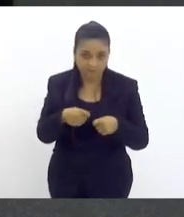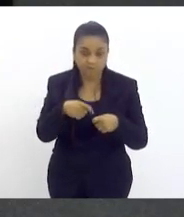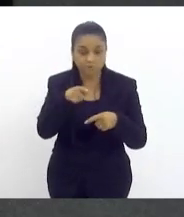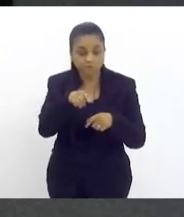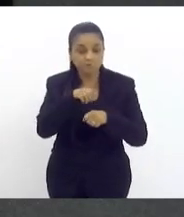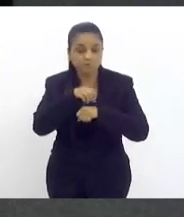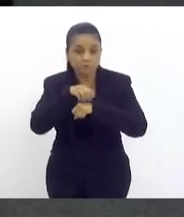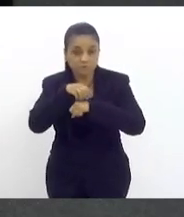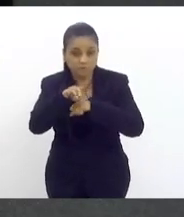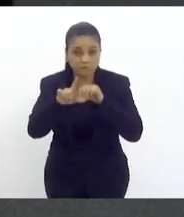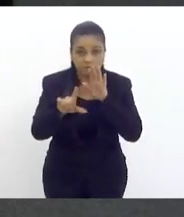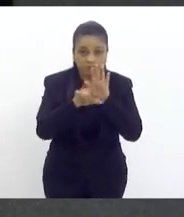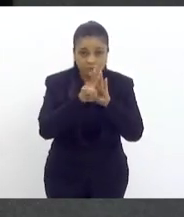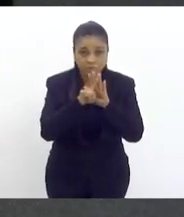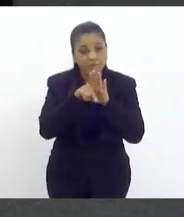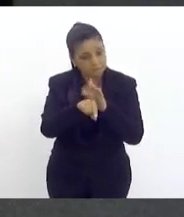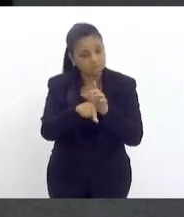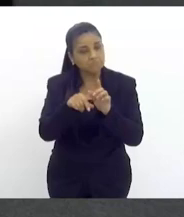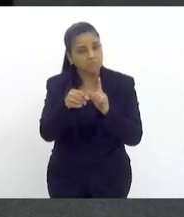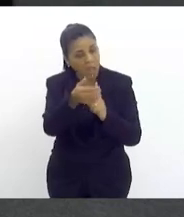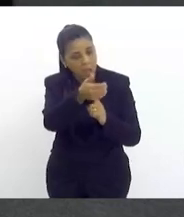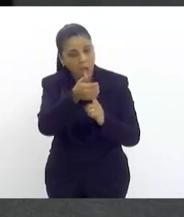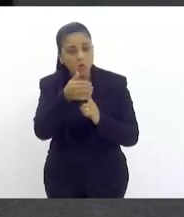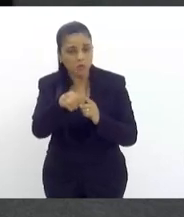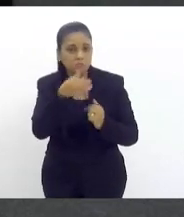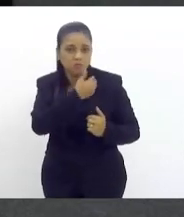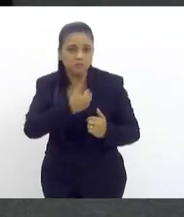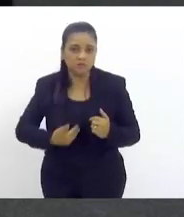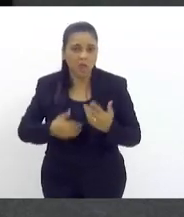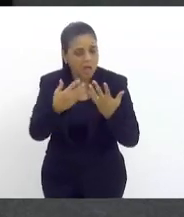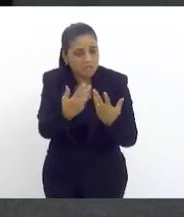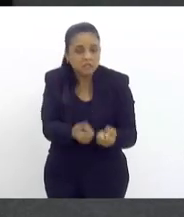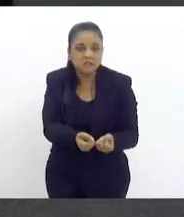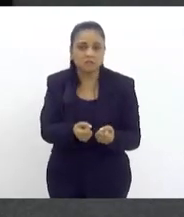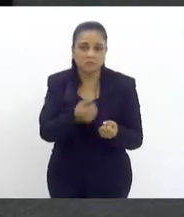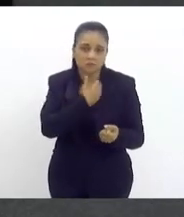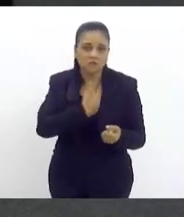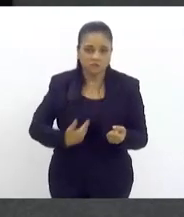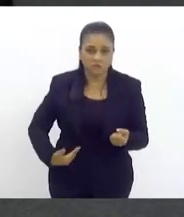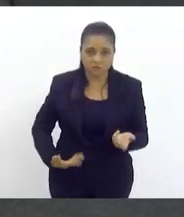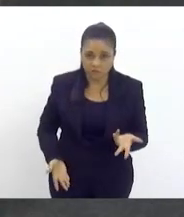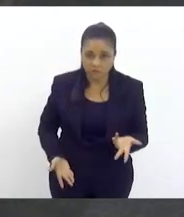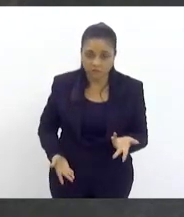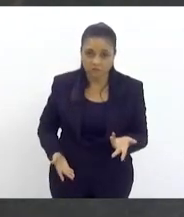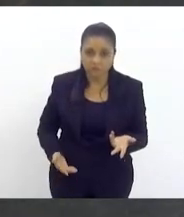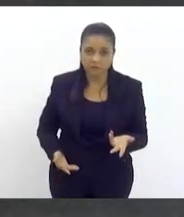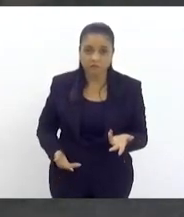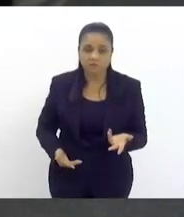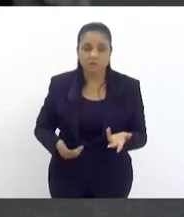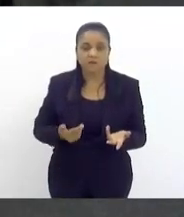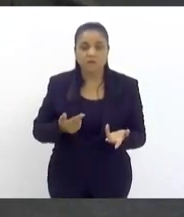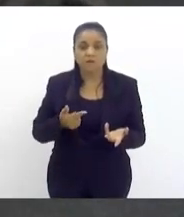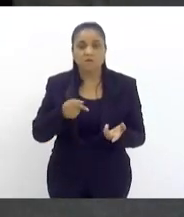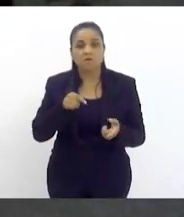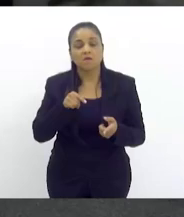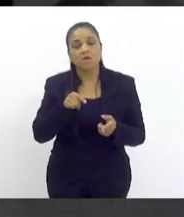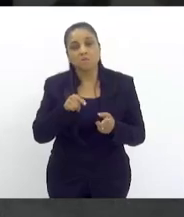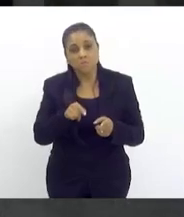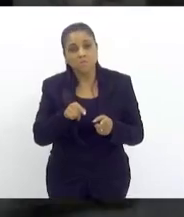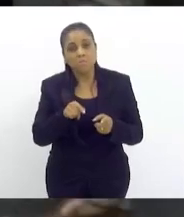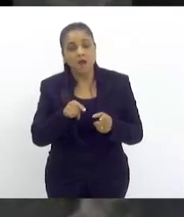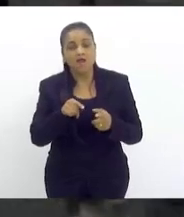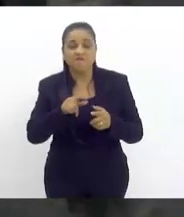indicação deve ser acolhida pelo governador, deve ser acolhida até porque, para esse e